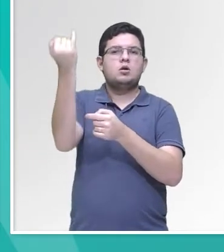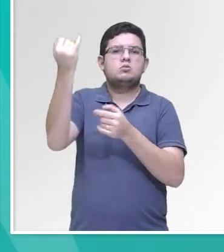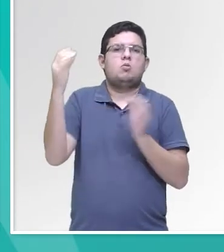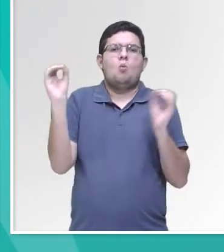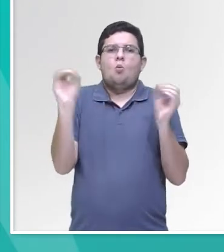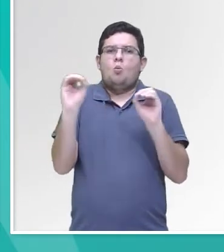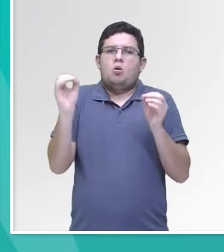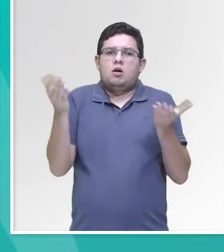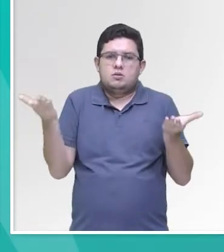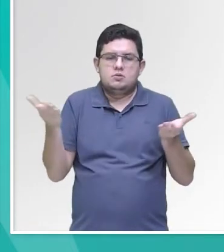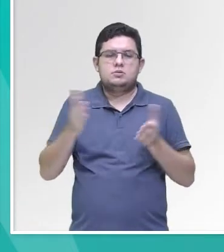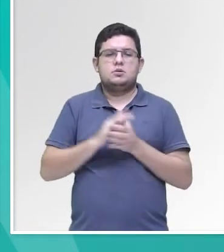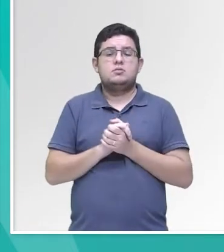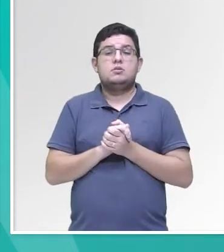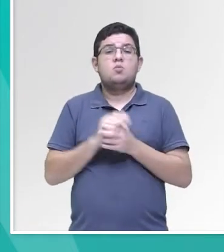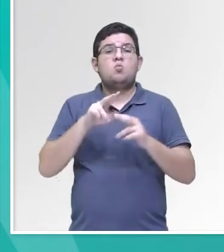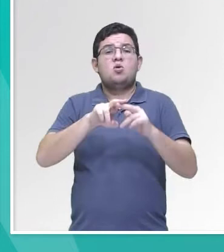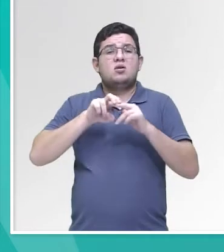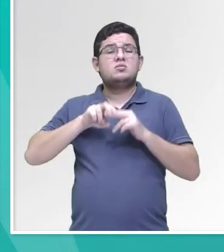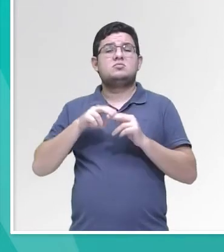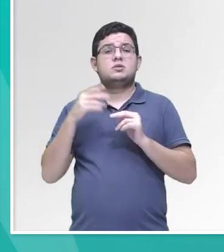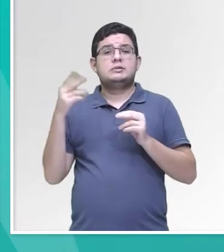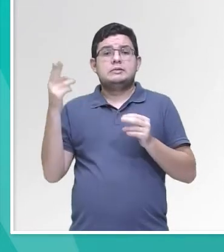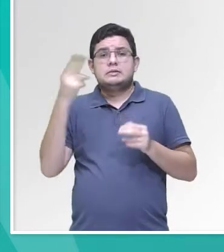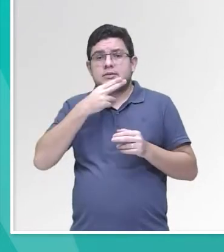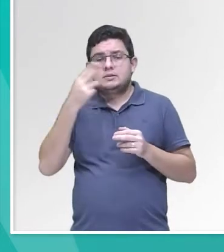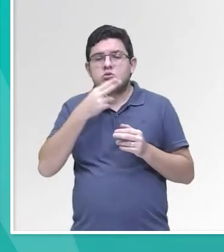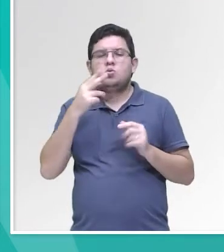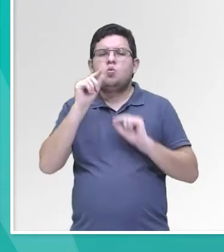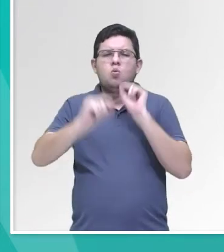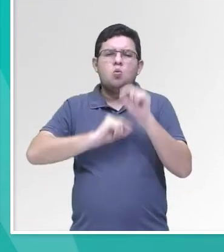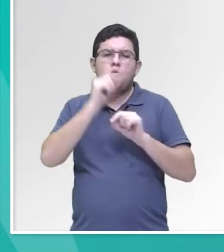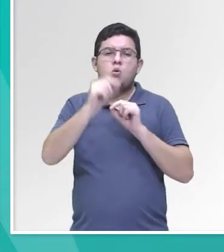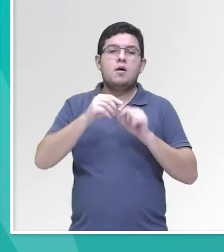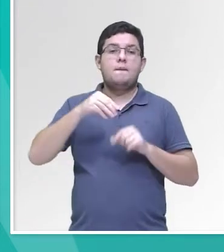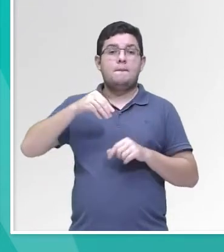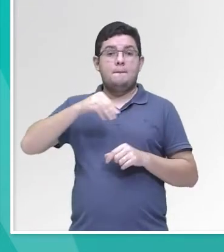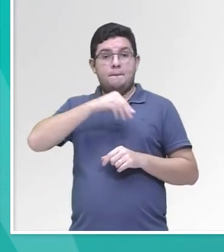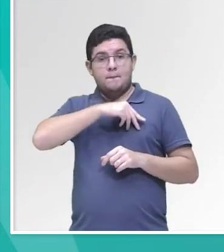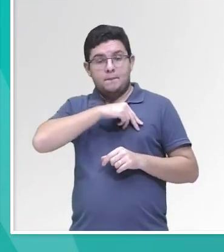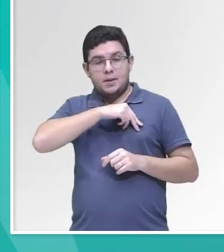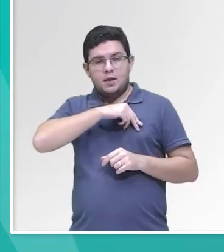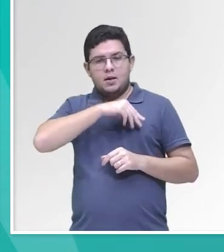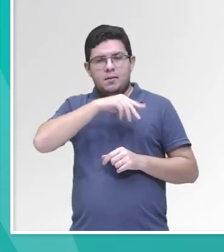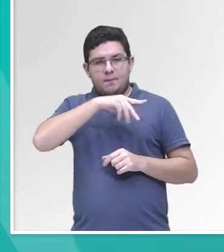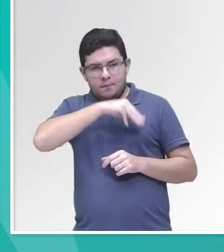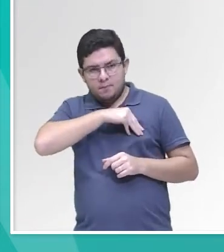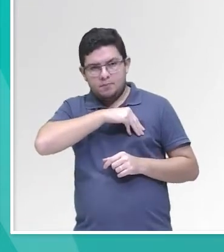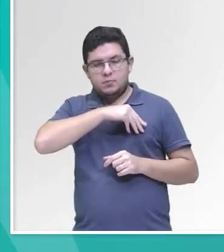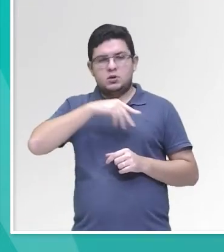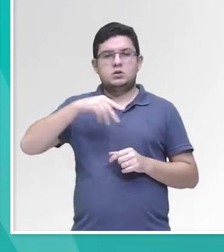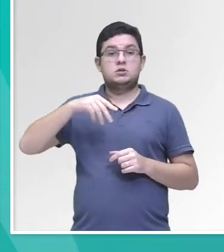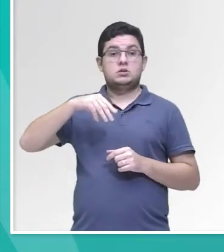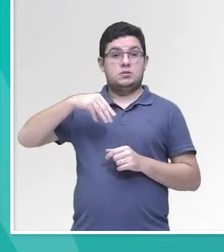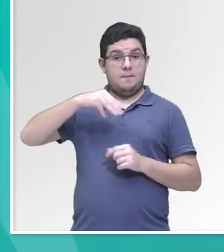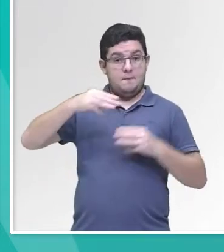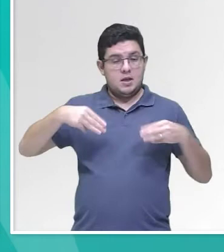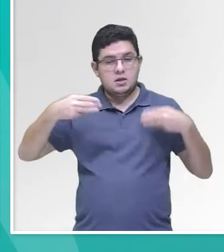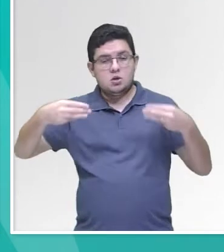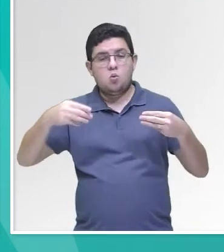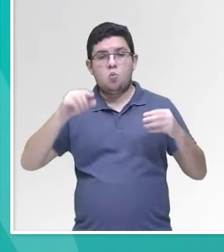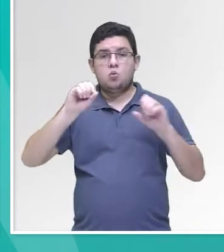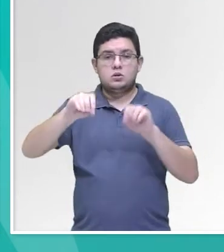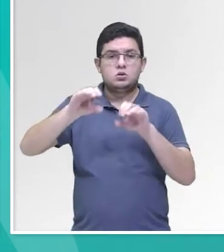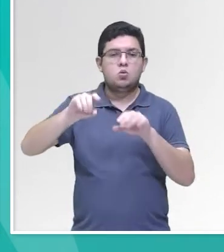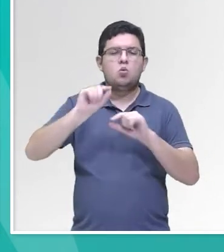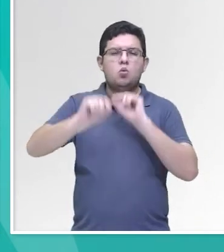é necessário que o Ministério da Educação, em parceria com instituições de apoio ao surdo, proporcione a este maiores chances de se